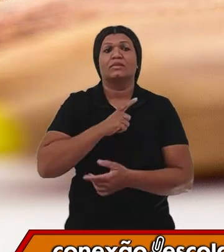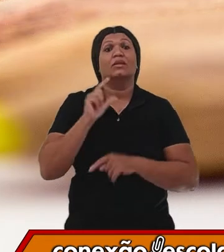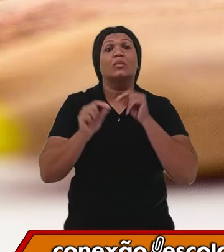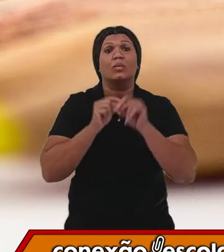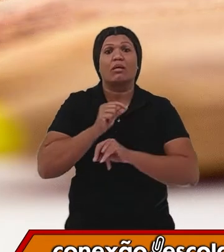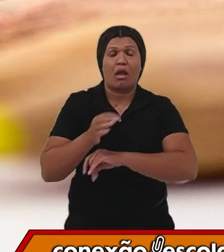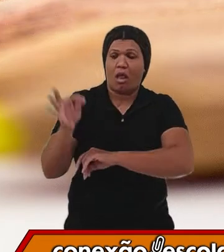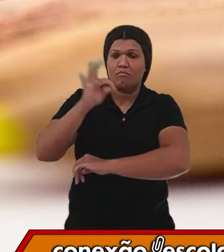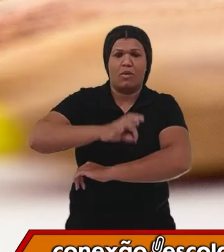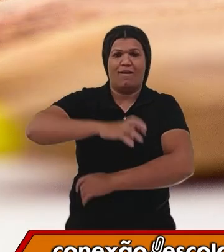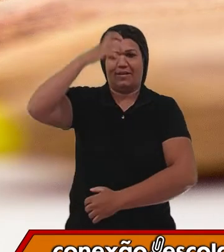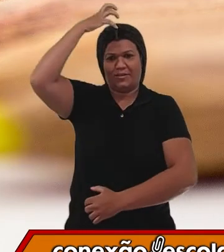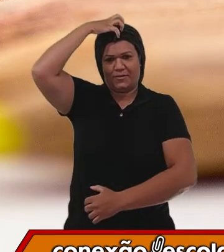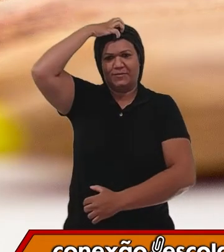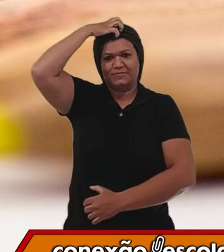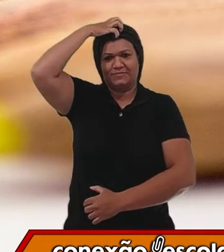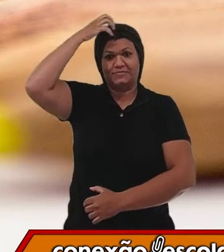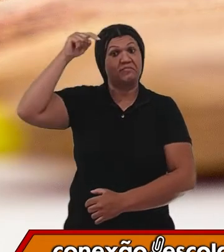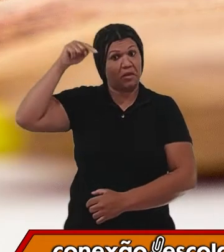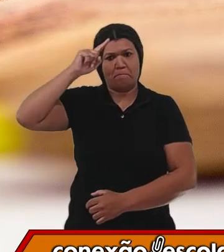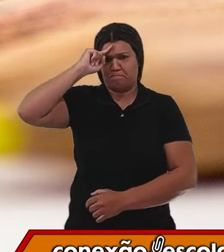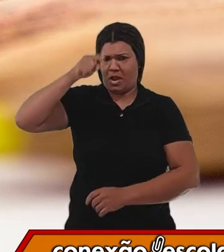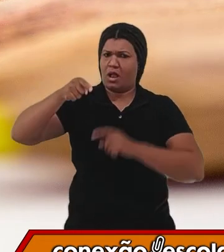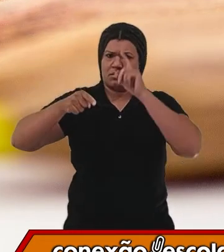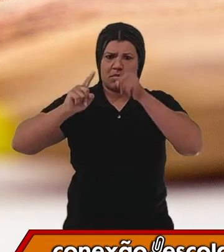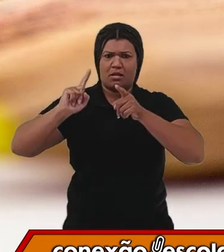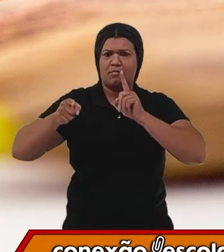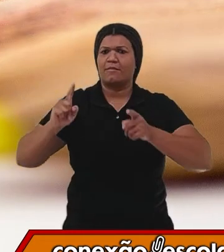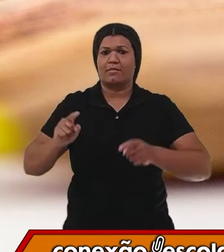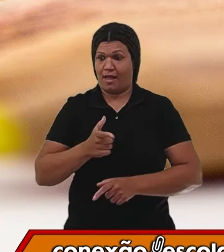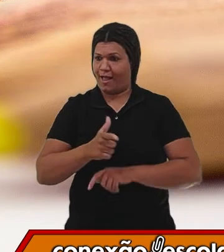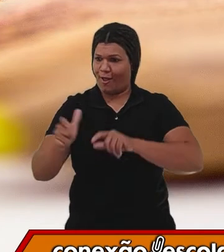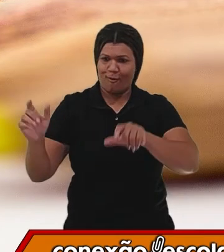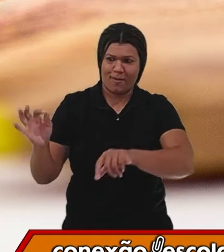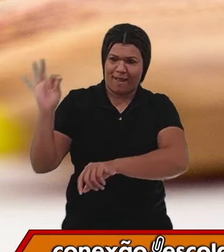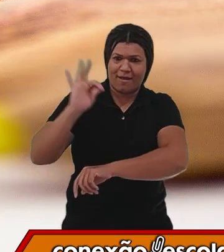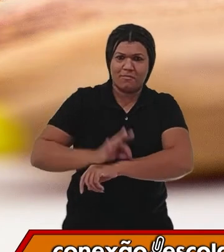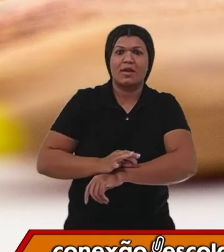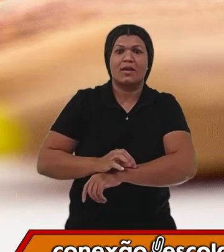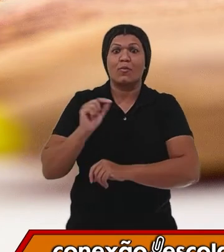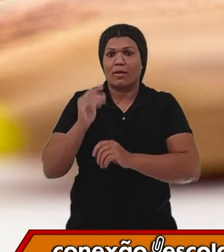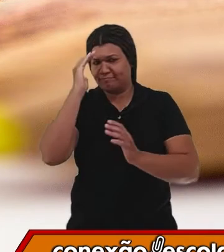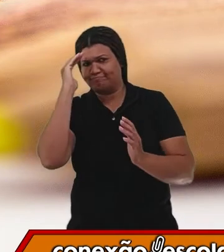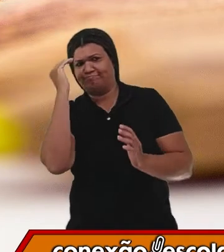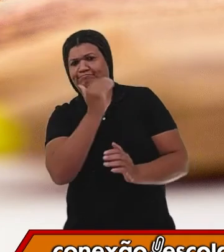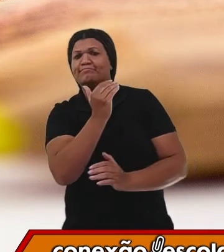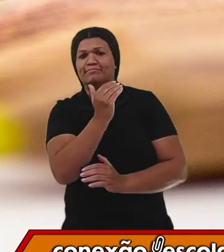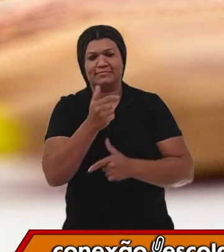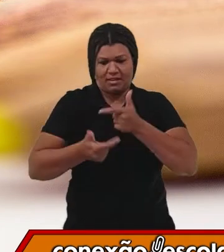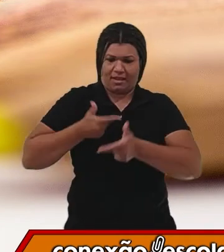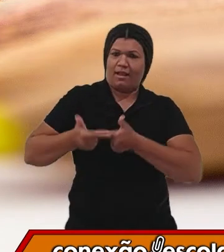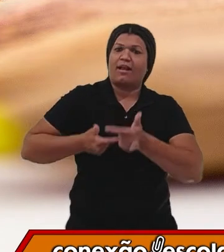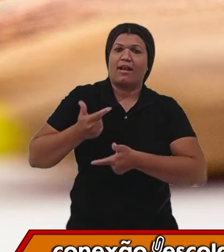abelha rainha e ela comanda. As abelhas operárias, elas trabalham. Então isso é